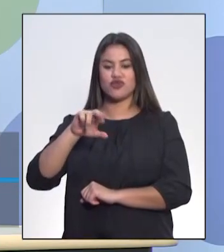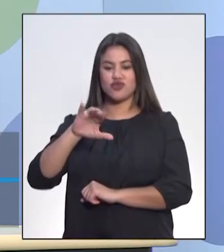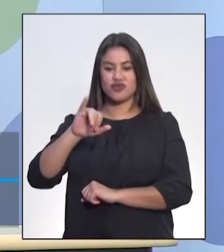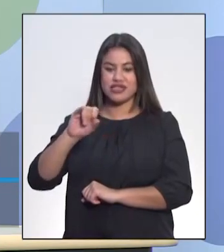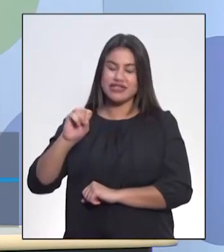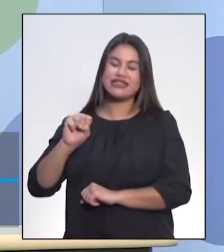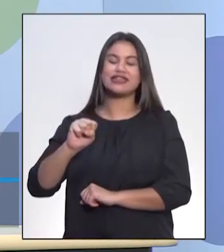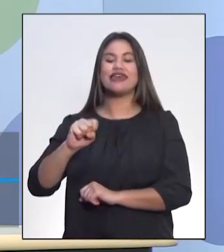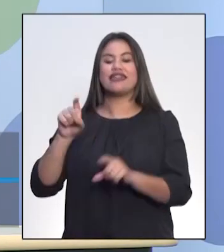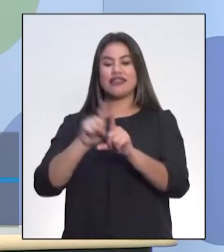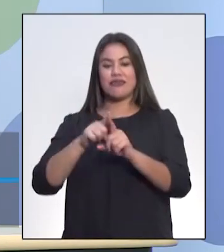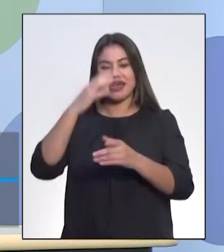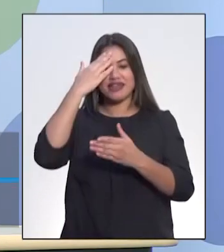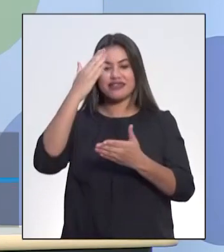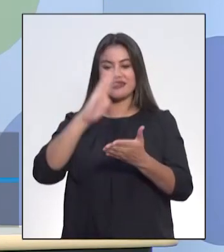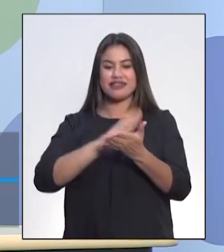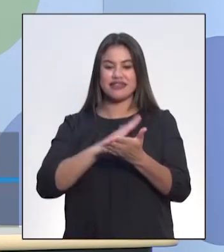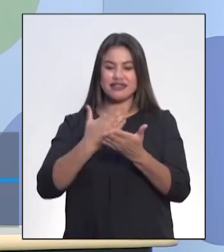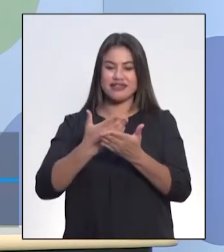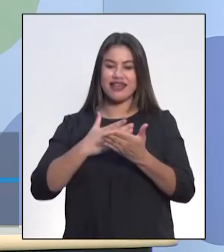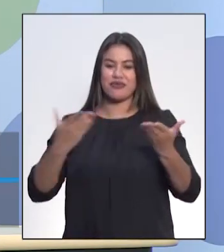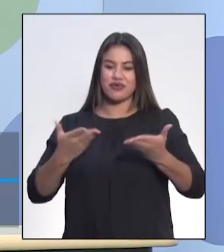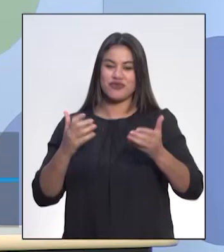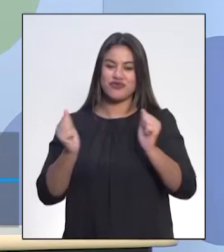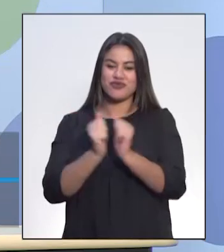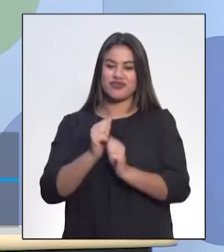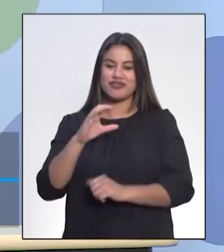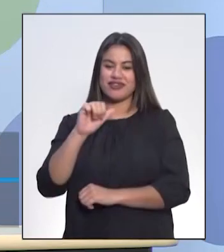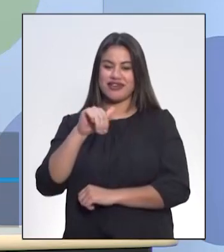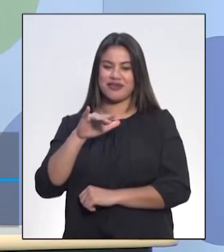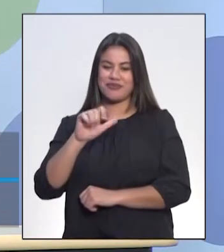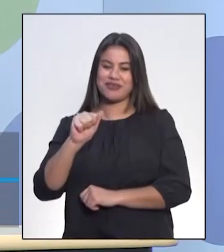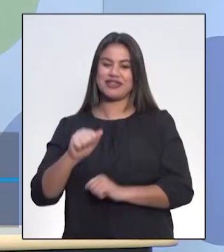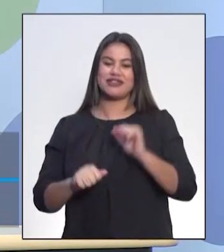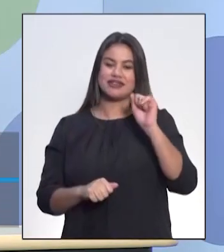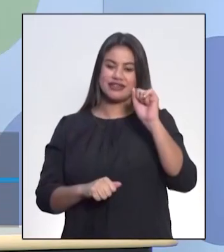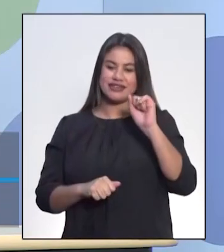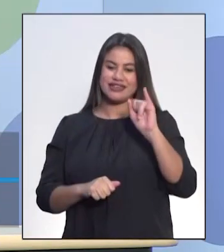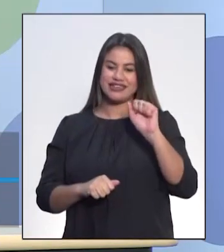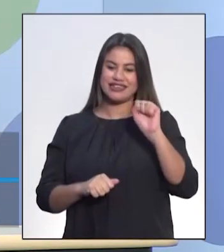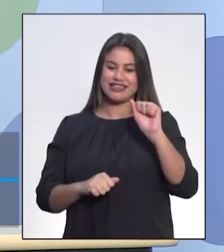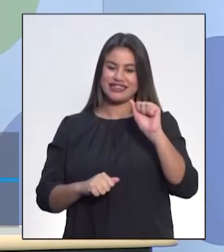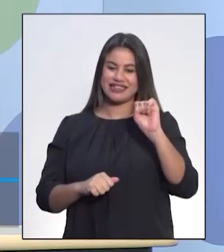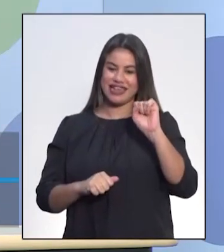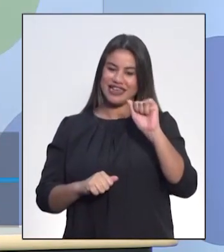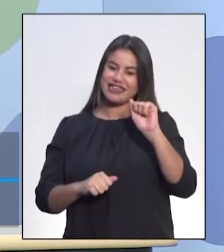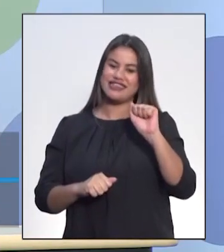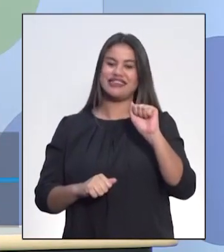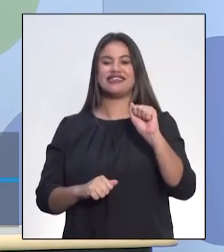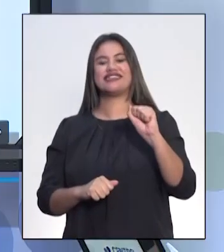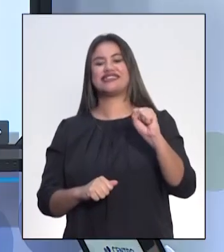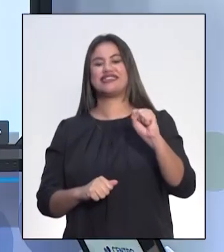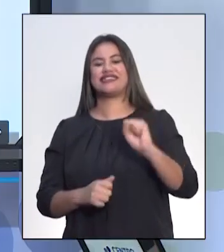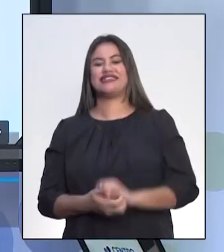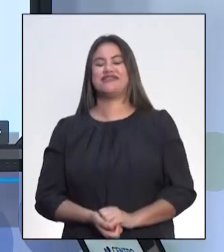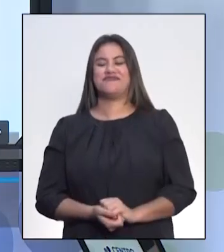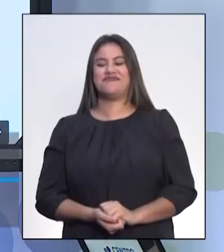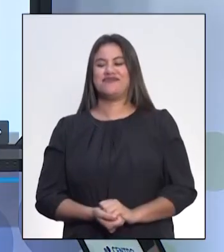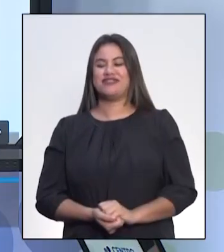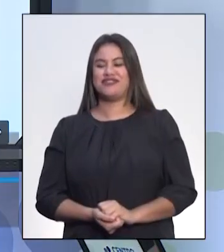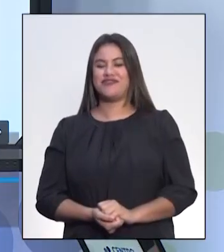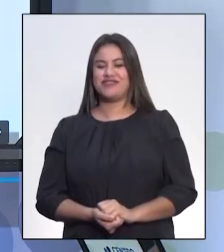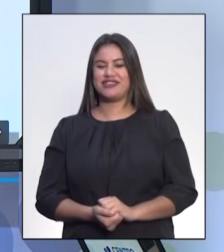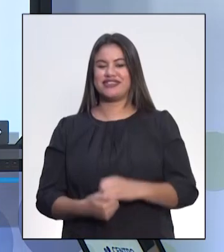nossos intérpretes de Libra, que estão hoje aqui conosco, a Camila e o Isaías. Vamos à resposta, professora? Vamos. Obrigada aí, pessoal,